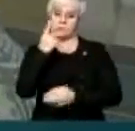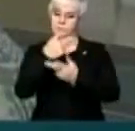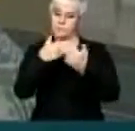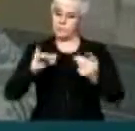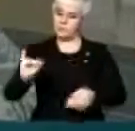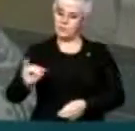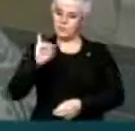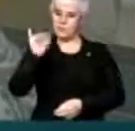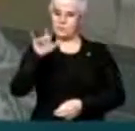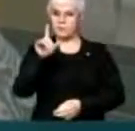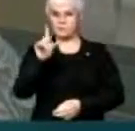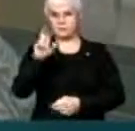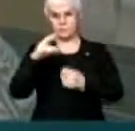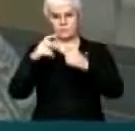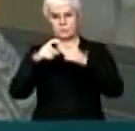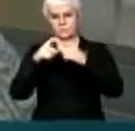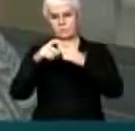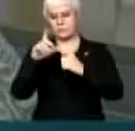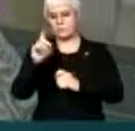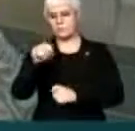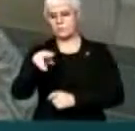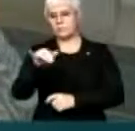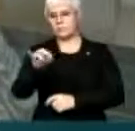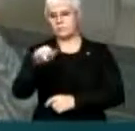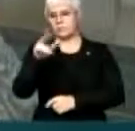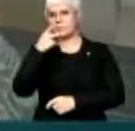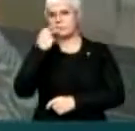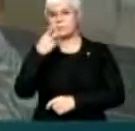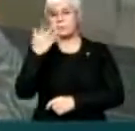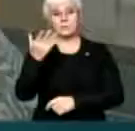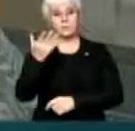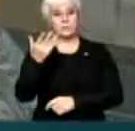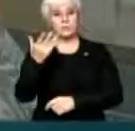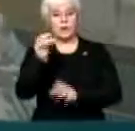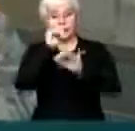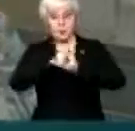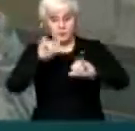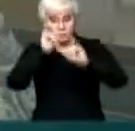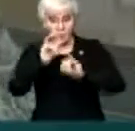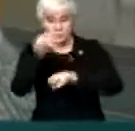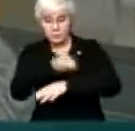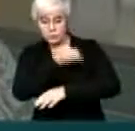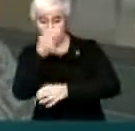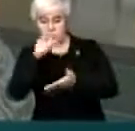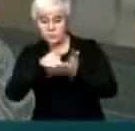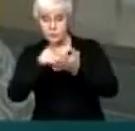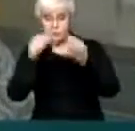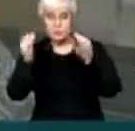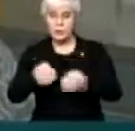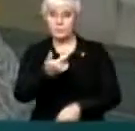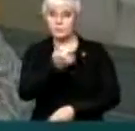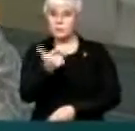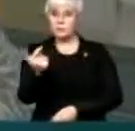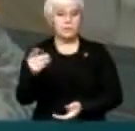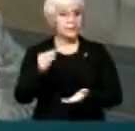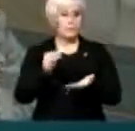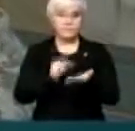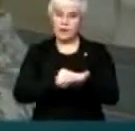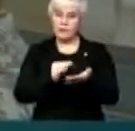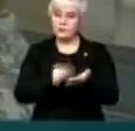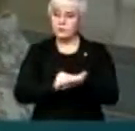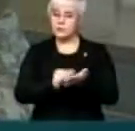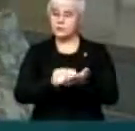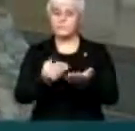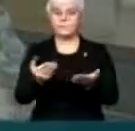Daniel trouxe aqui é o fato de não existirem dados, né? Não existir um diagnóstico completo,